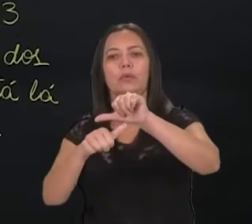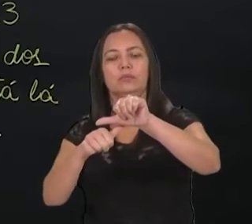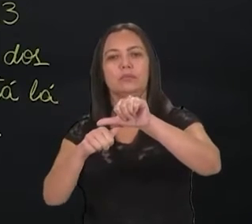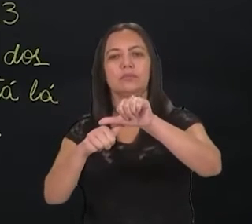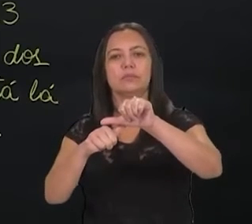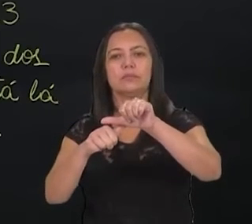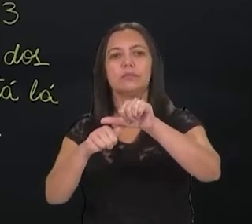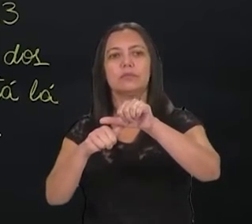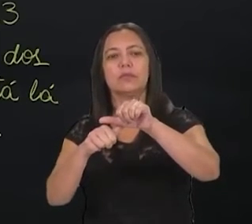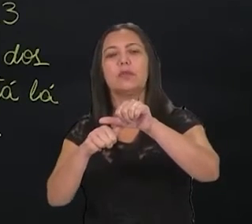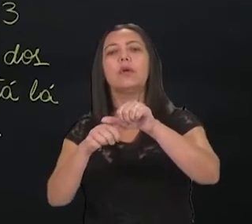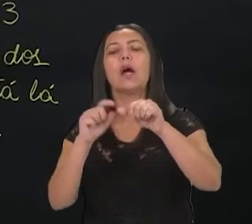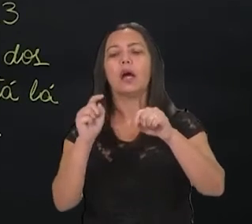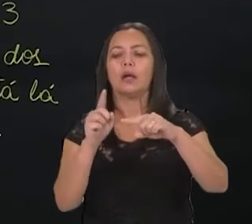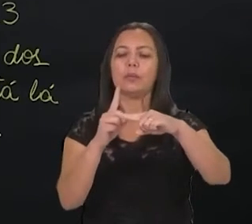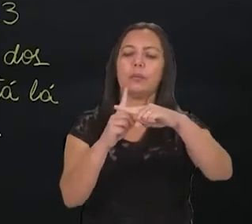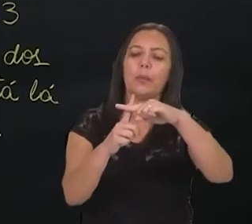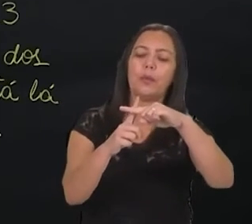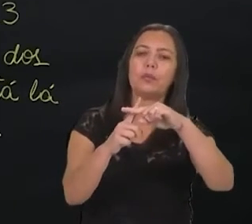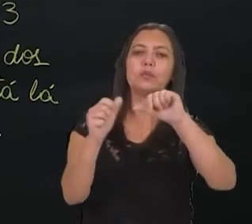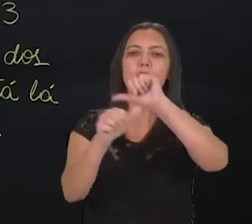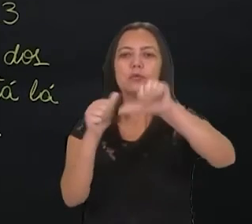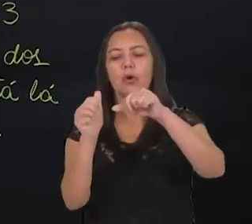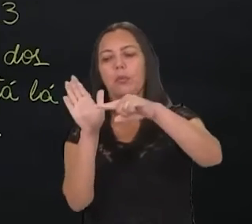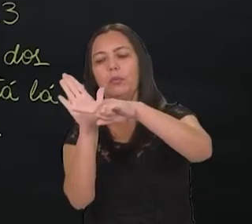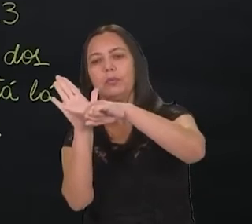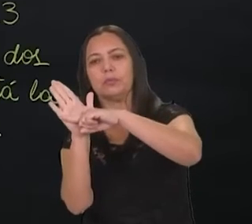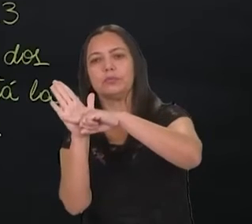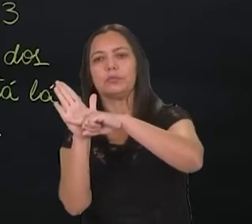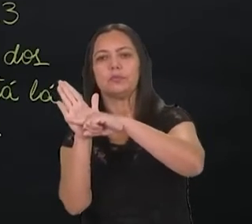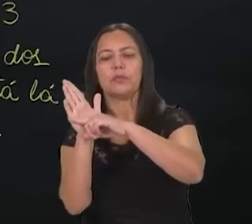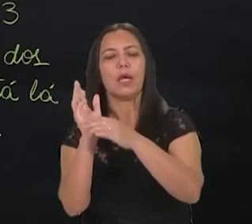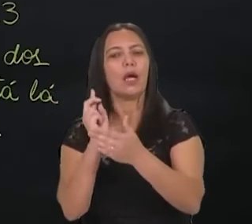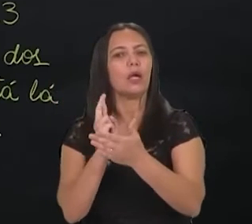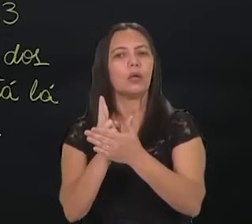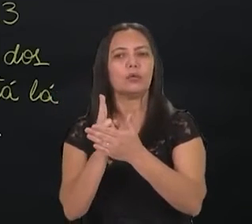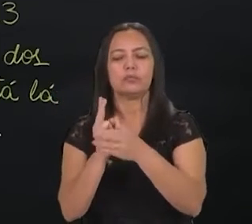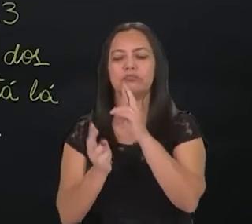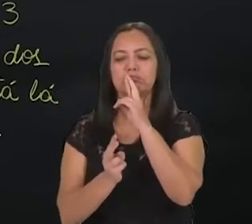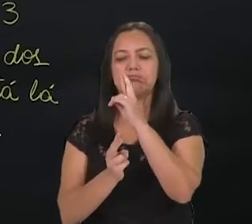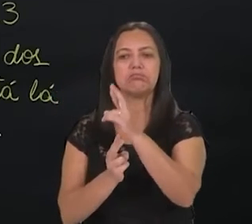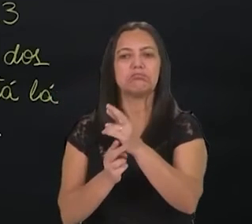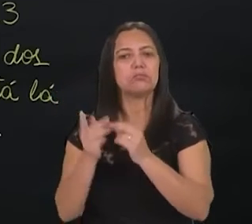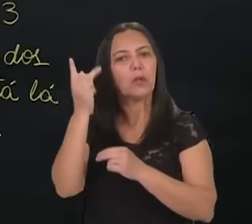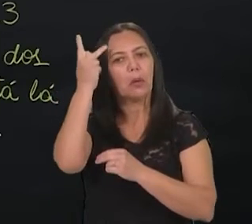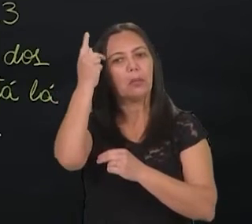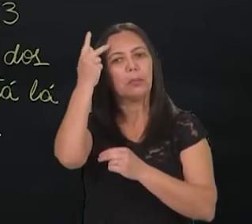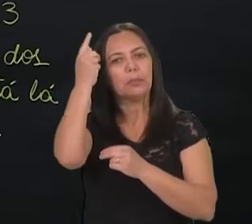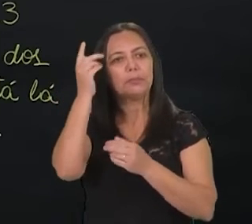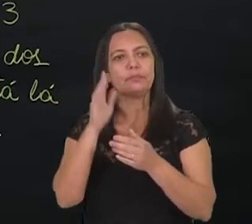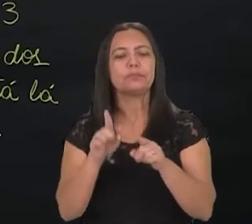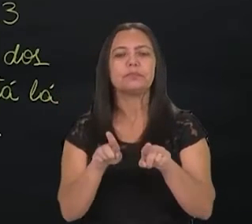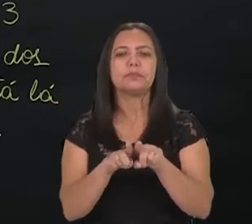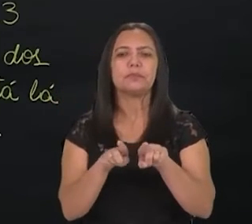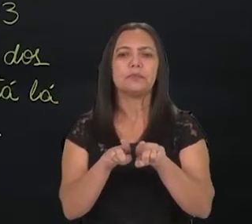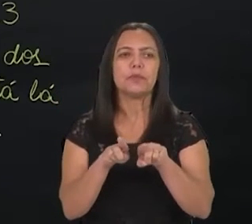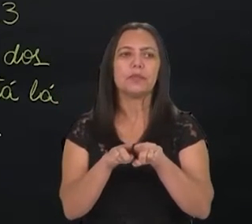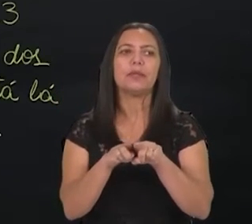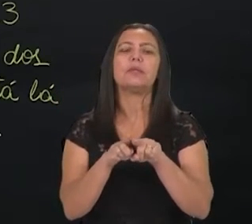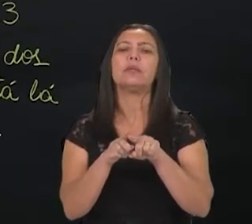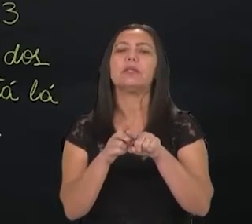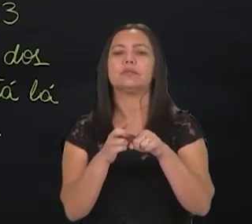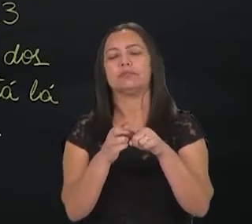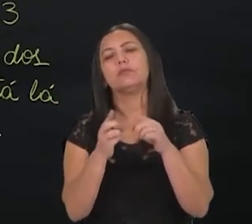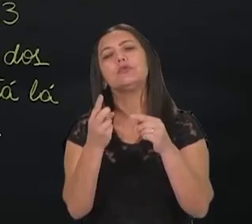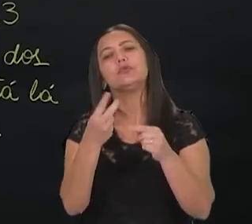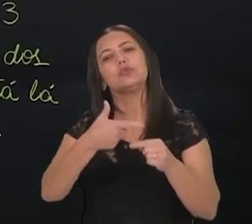sinal. Então, o que é positivo passa a ser negativo. E aí continua resolvendo normalmente, tá? A mesma ideia a gente faz